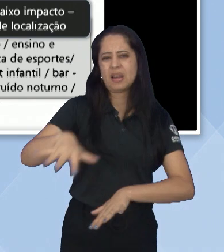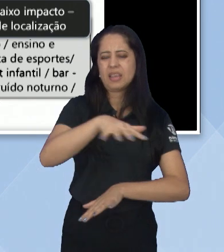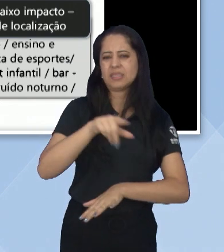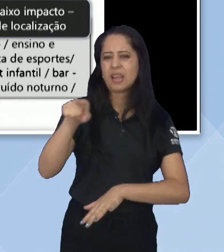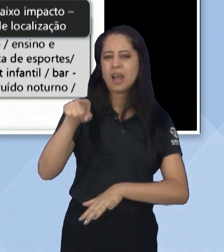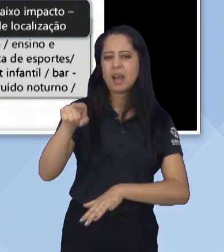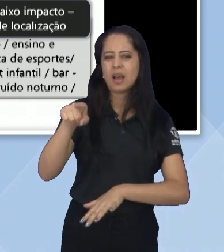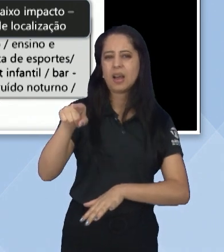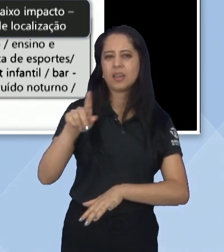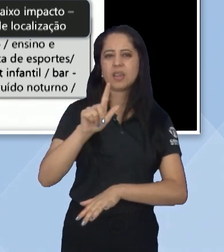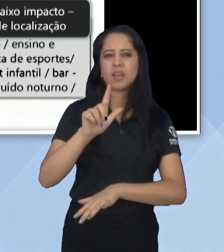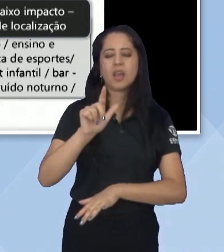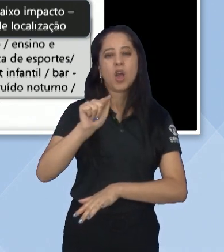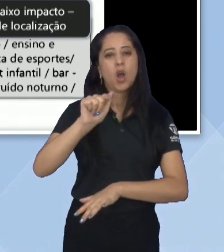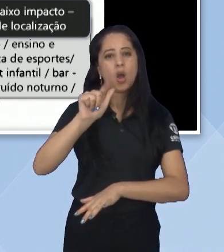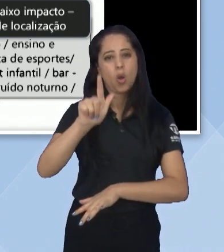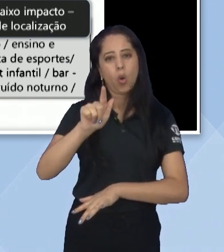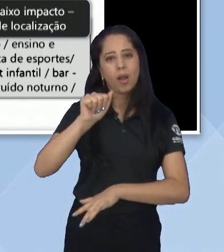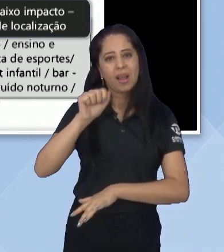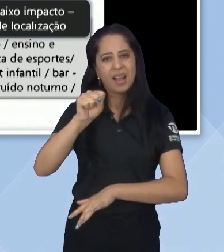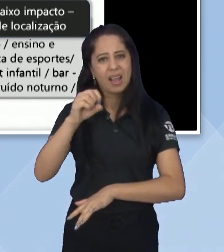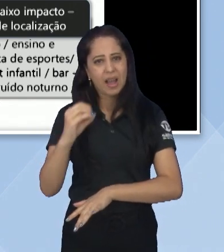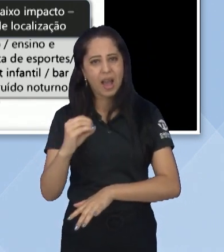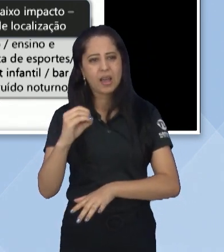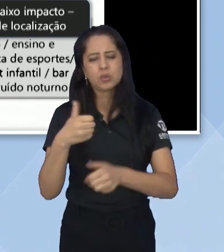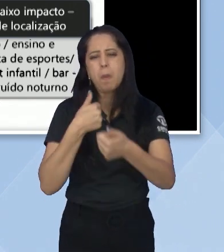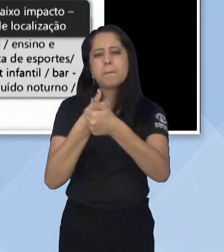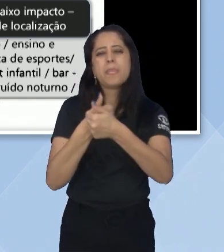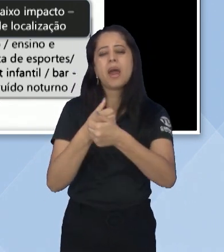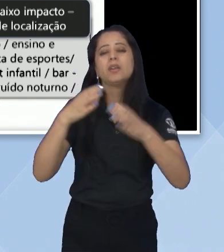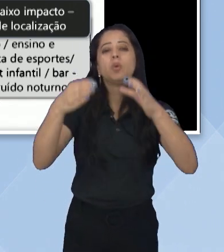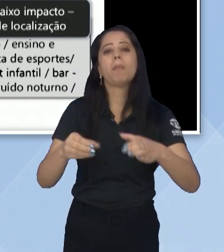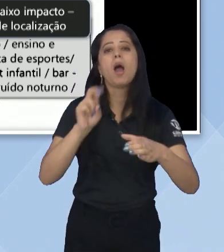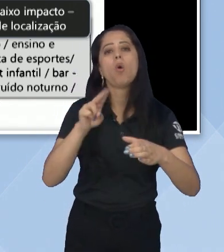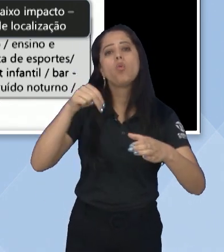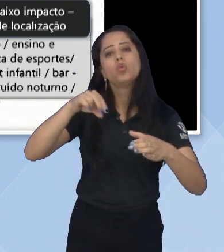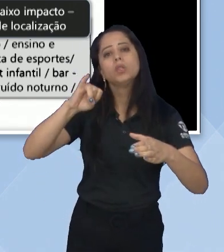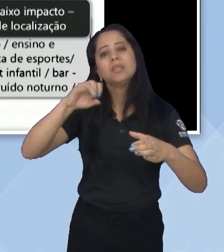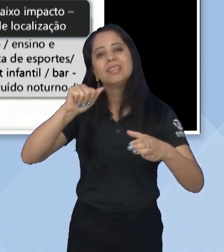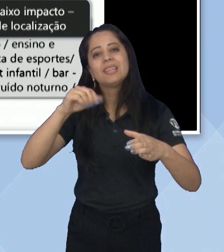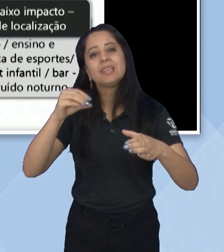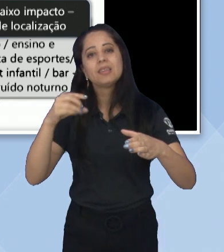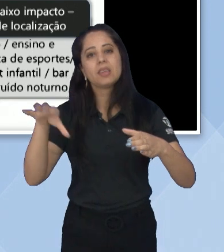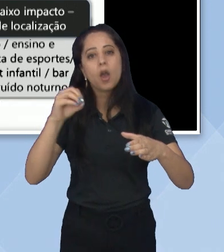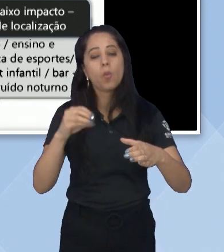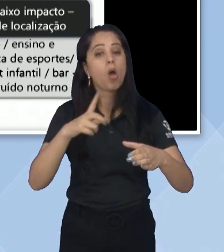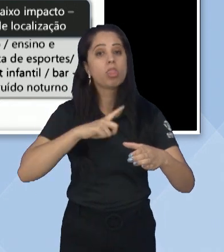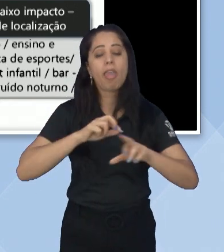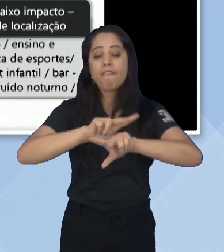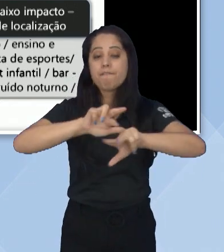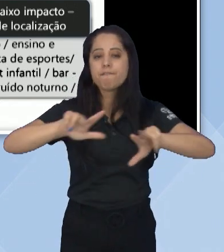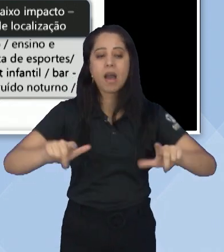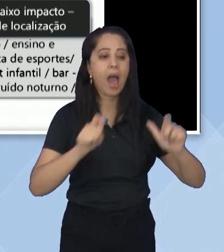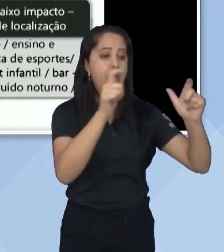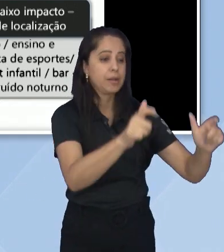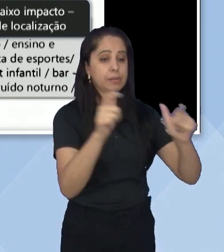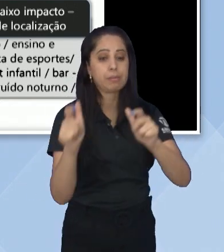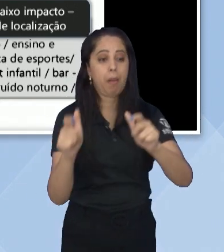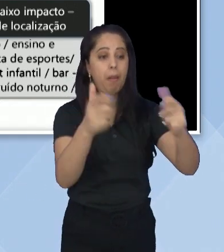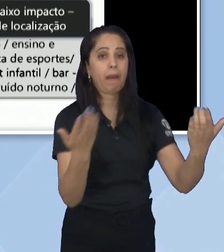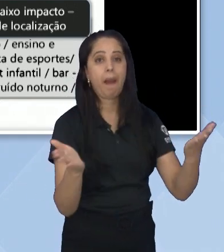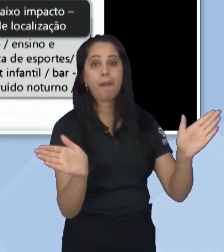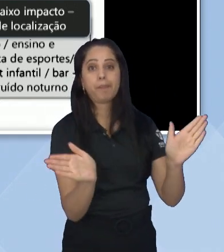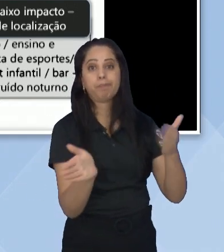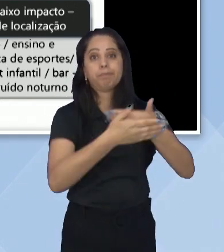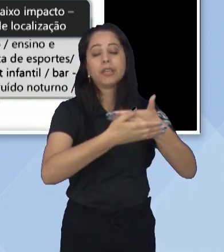Residencial gaso ali para frente do União principalmente na Estrada do Imperador a gente tem muito galpãozinho fechado e o cara paga um tributo alto